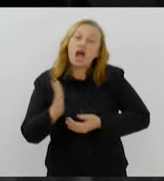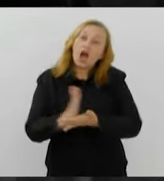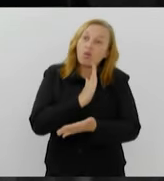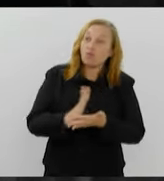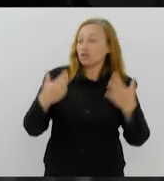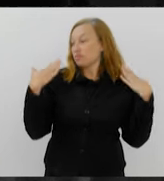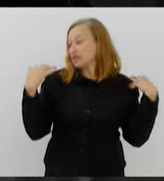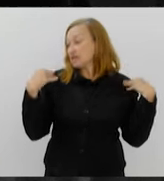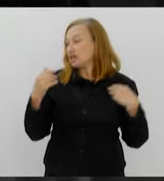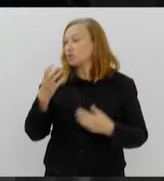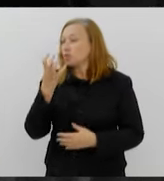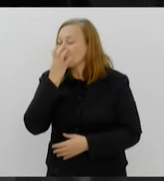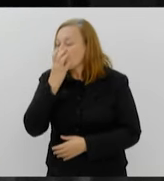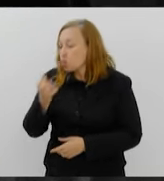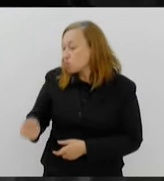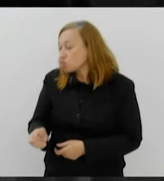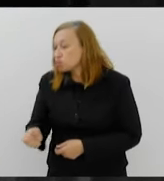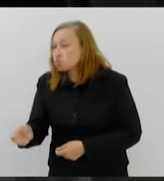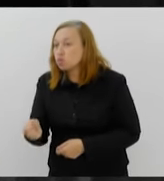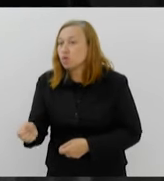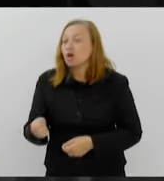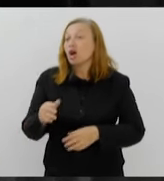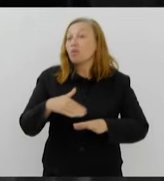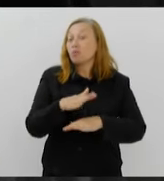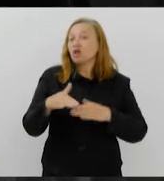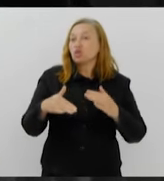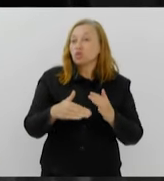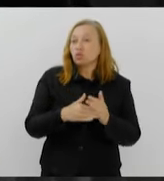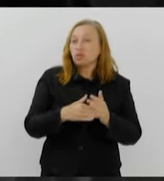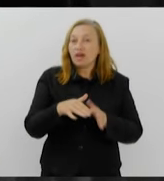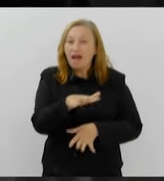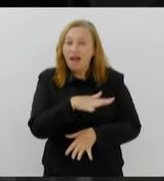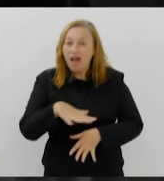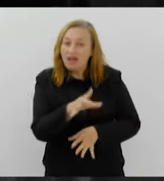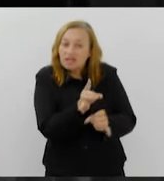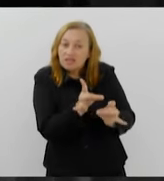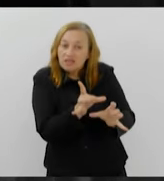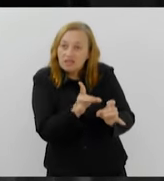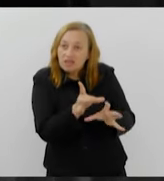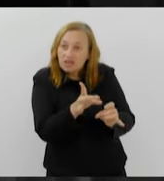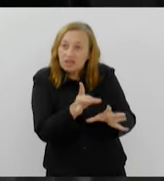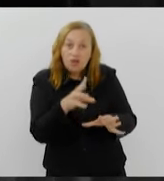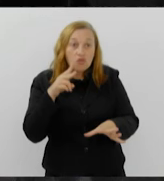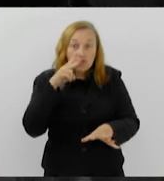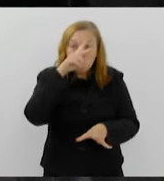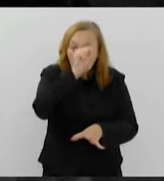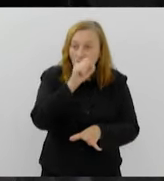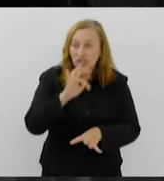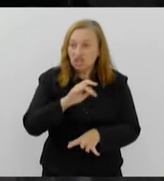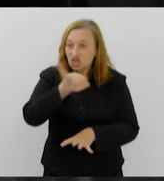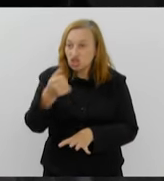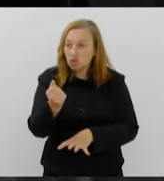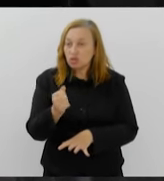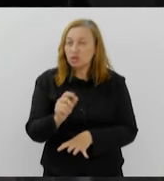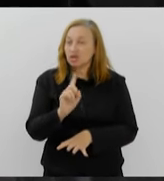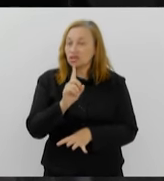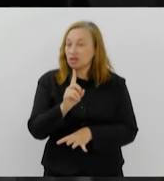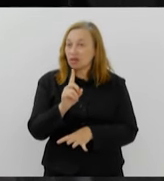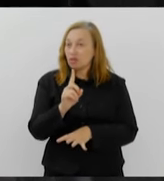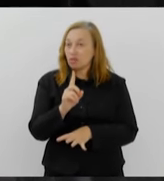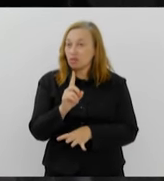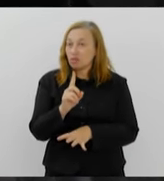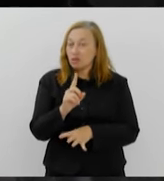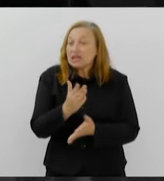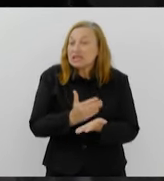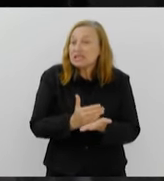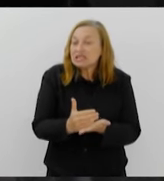mas não há circulação Porque todo o comércio do polo efervescente da Tijuca ainda não está funcionando ele